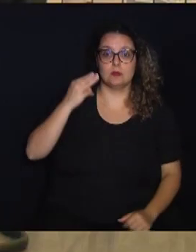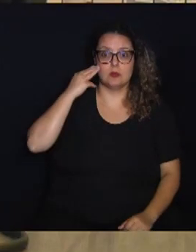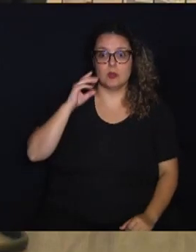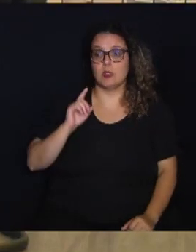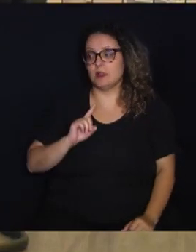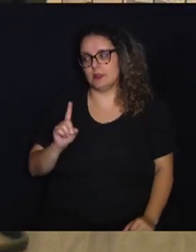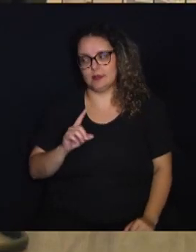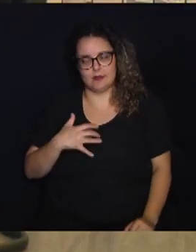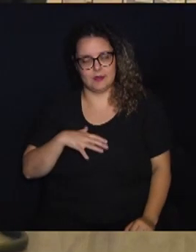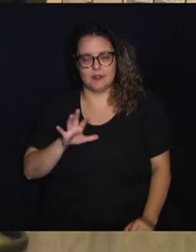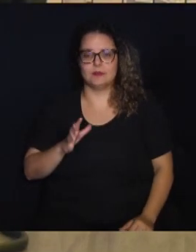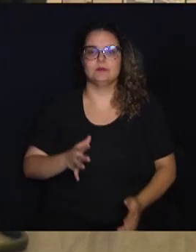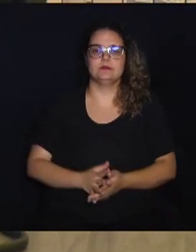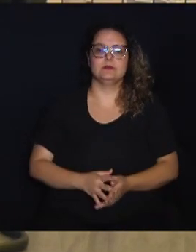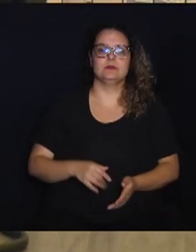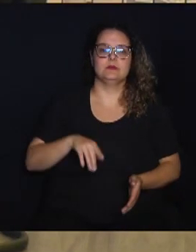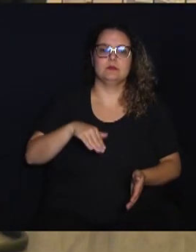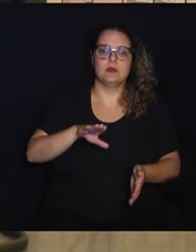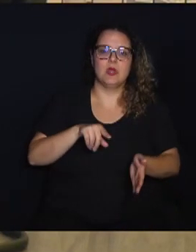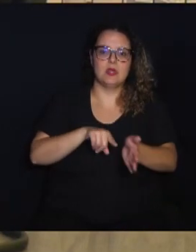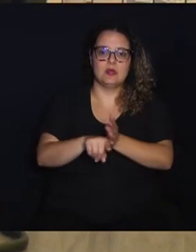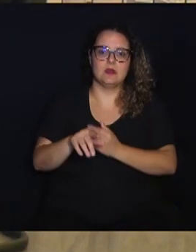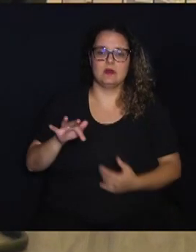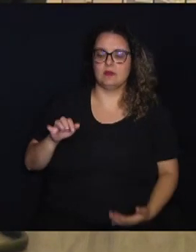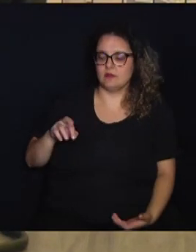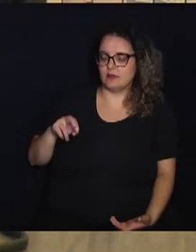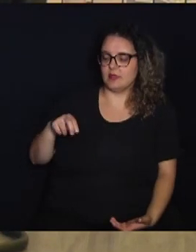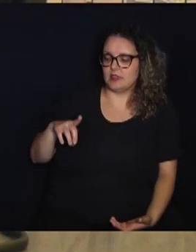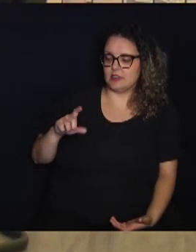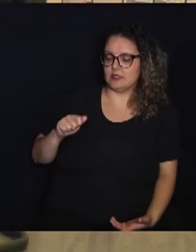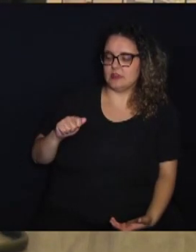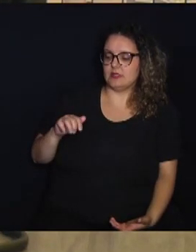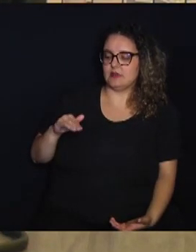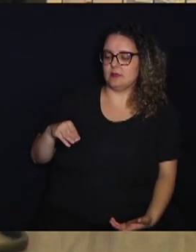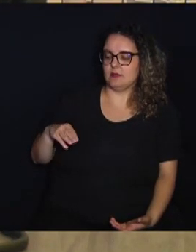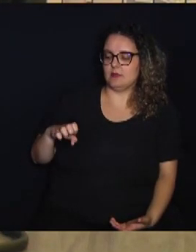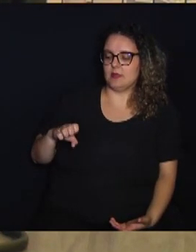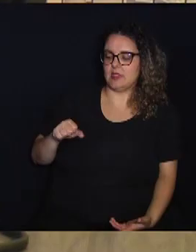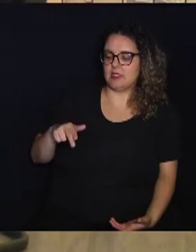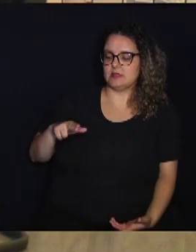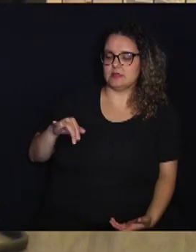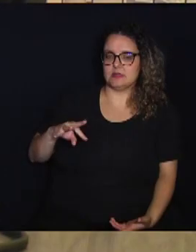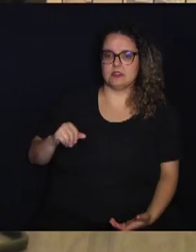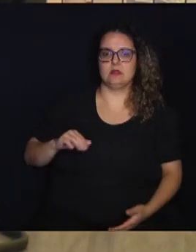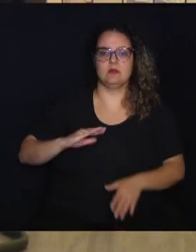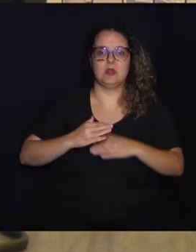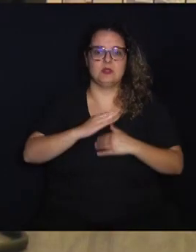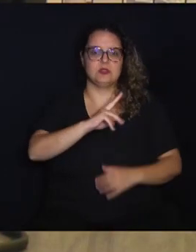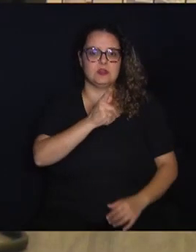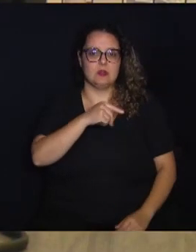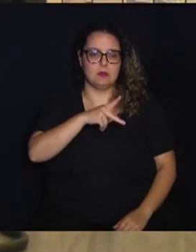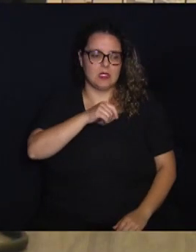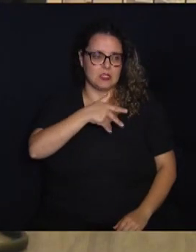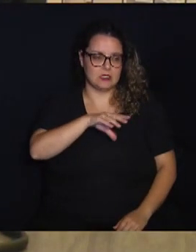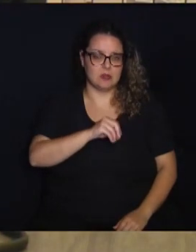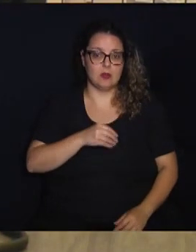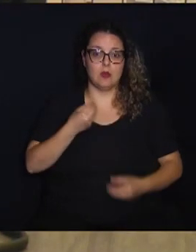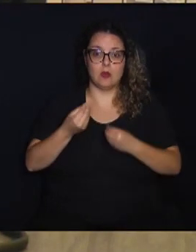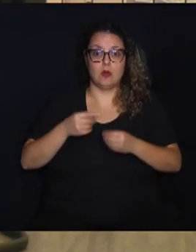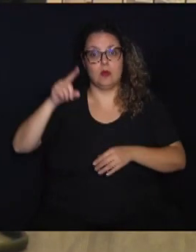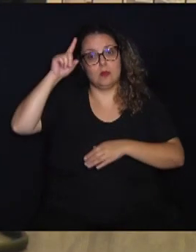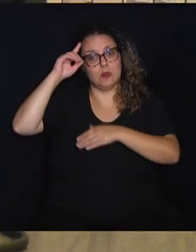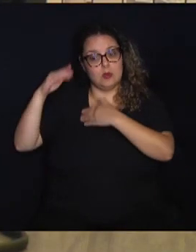aí. Mais uma pergunta da Fernanda Mesquita, do Jardim Chapadão. Como eu posso incluir exercícios físicos na minha